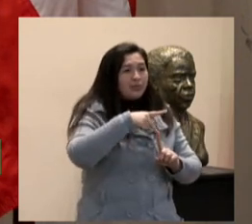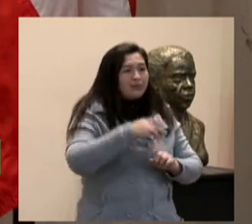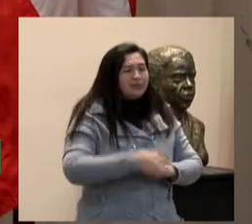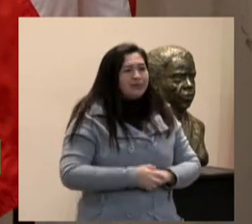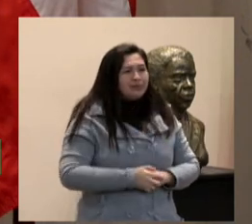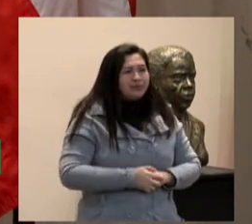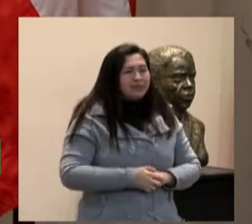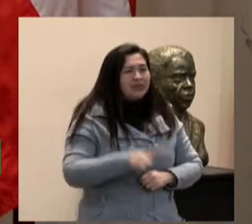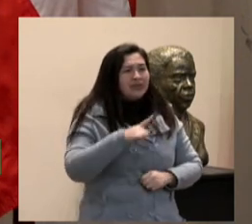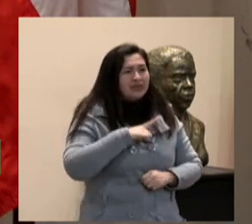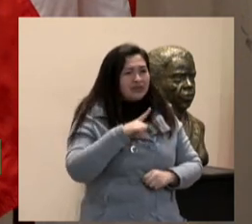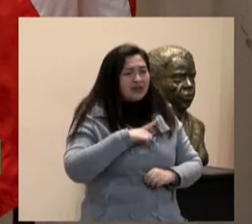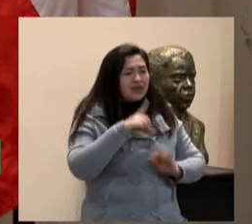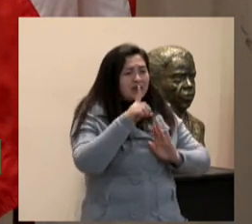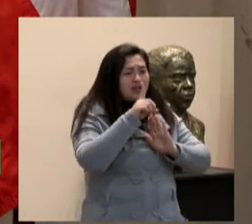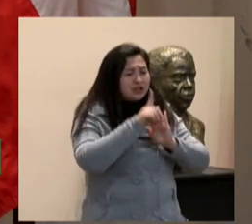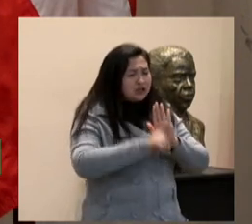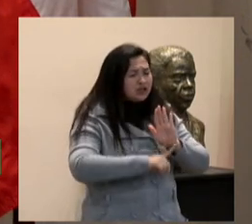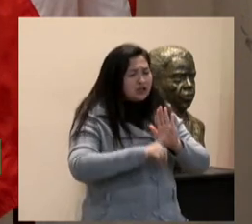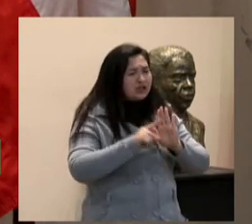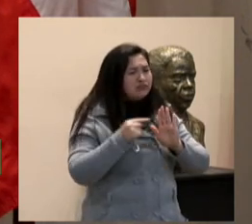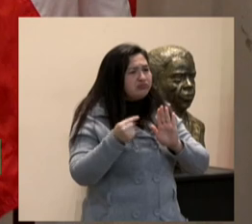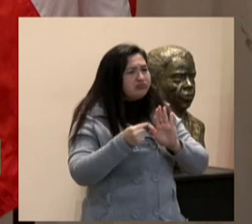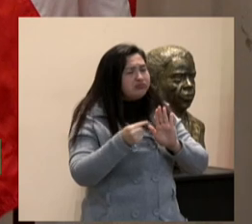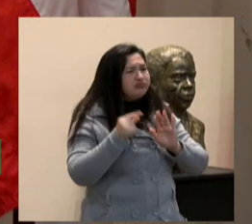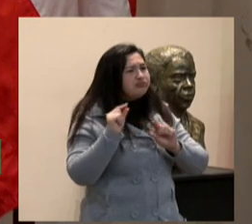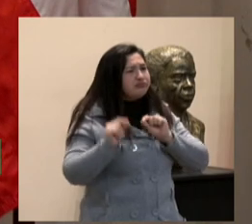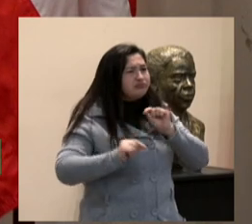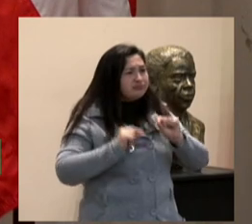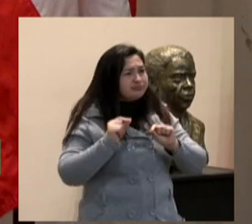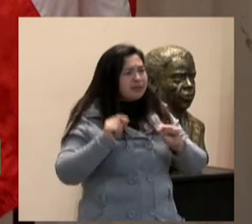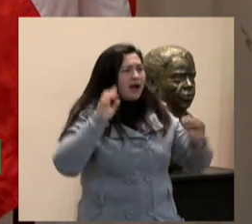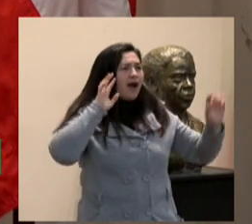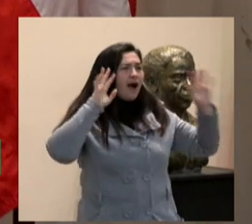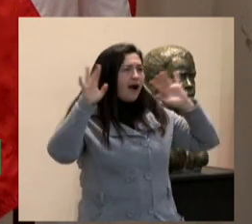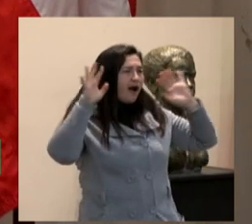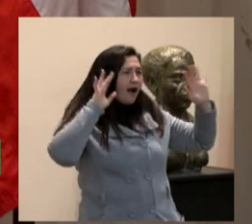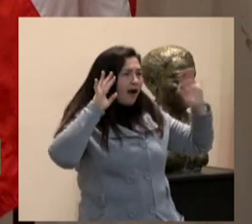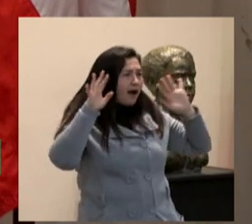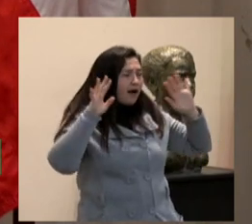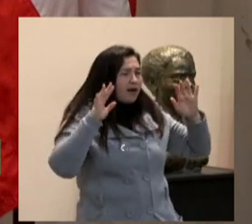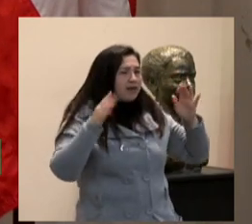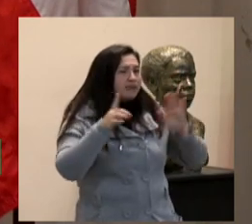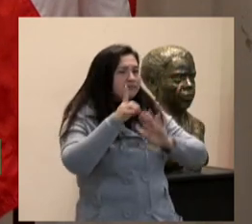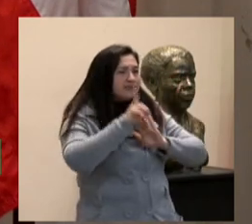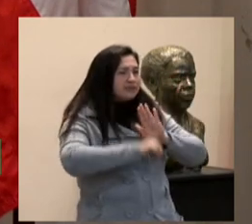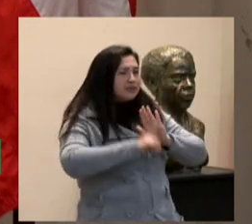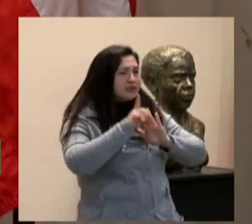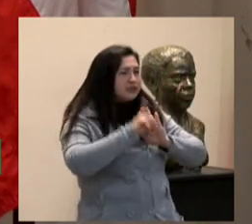ao direito. Mas eu trago a reflexão não pelo direito